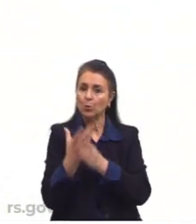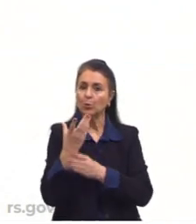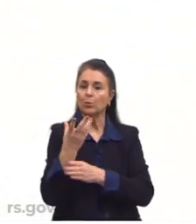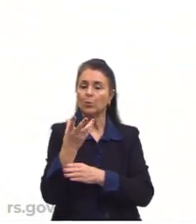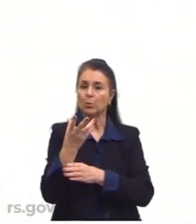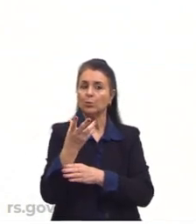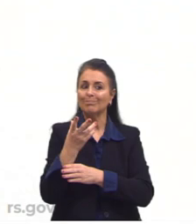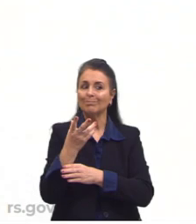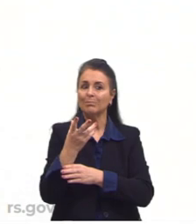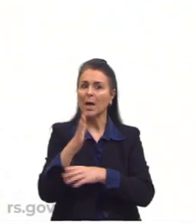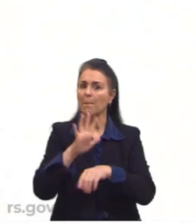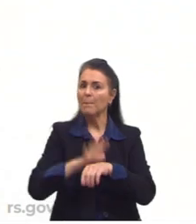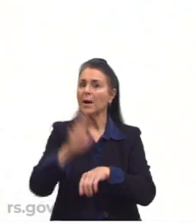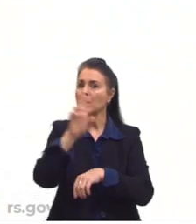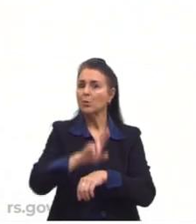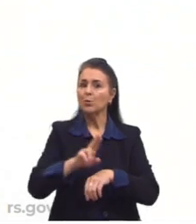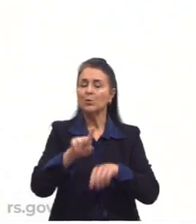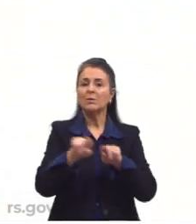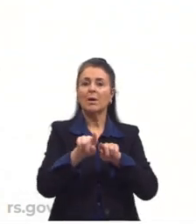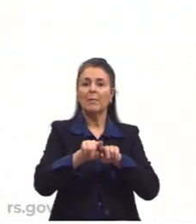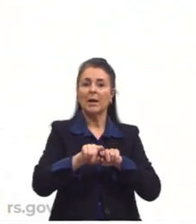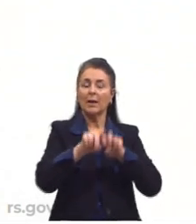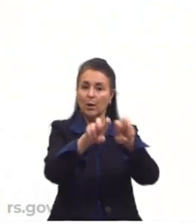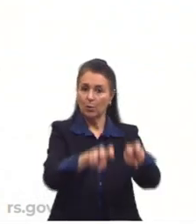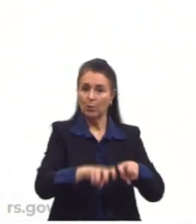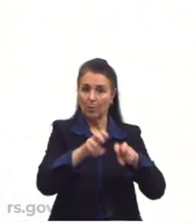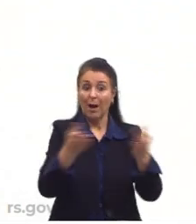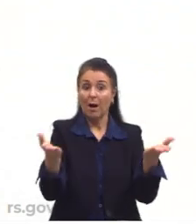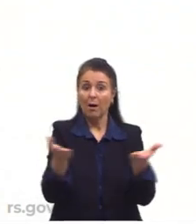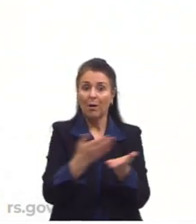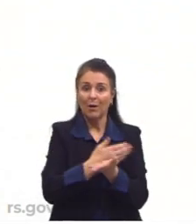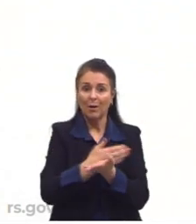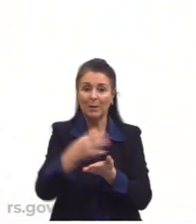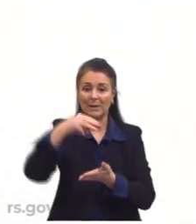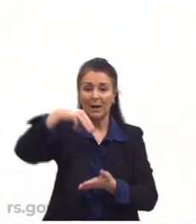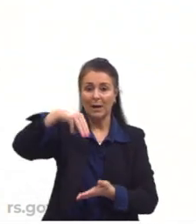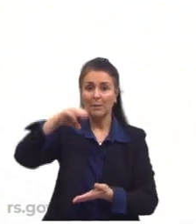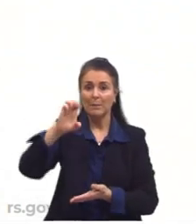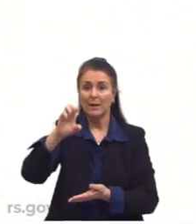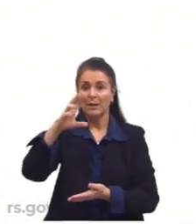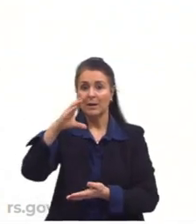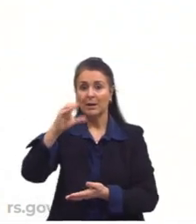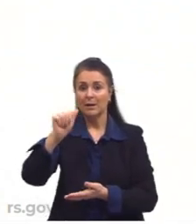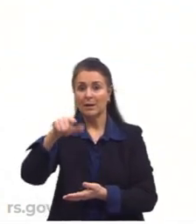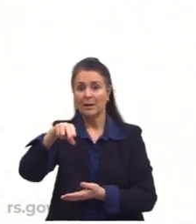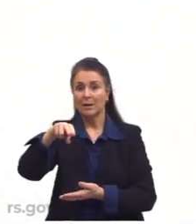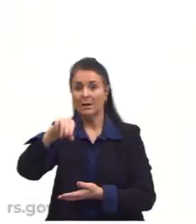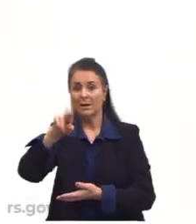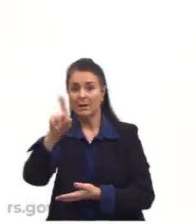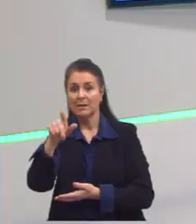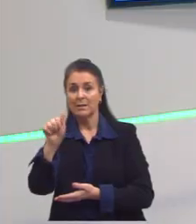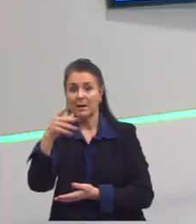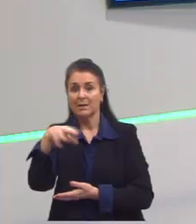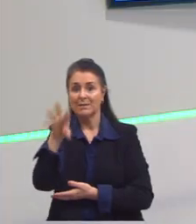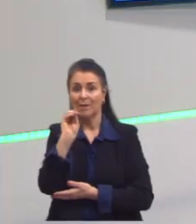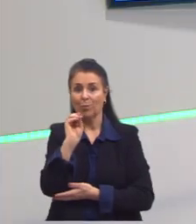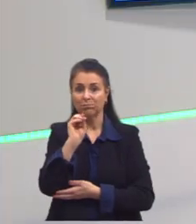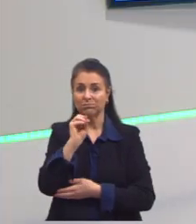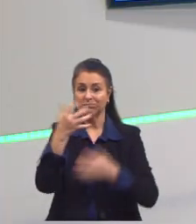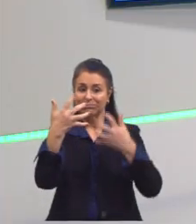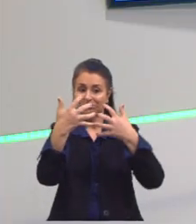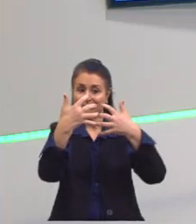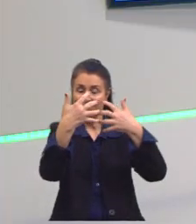ao campo mecanização agora Nós entramos né com o o pensamento de